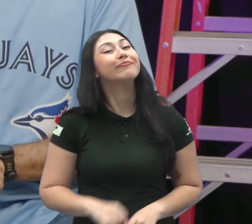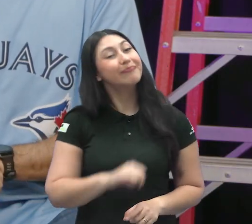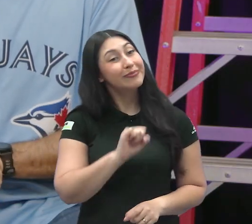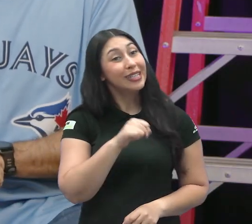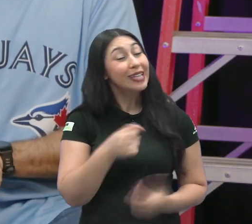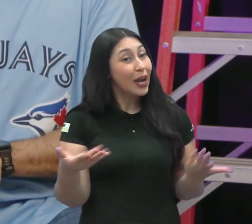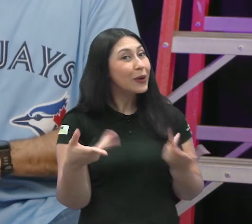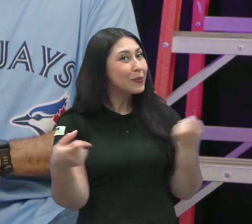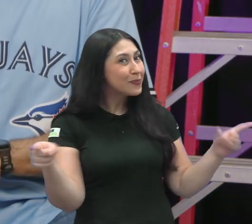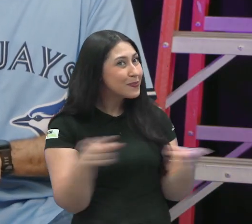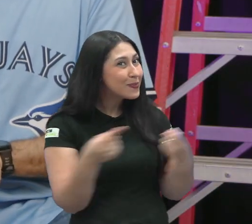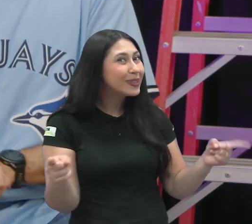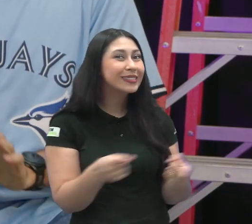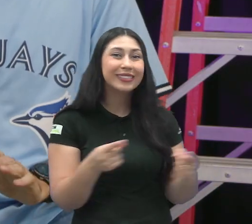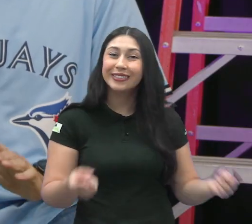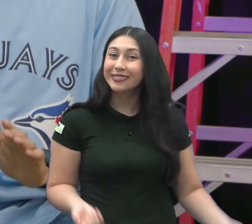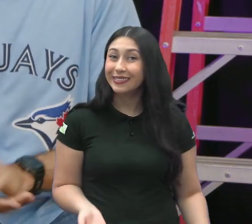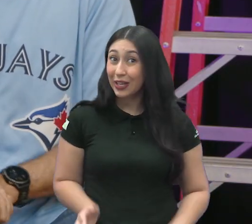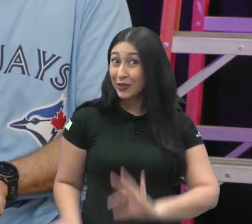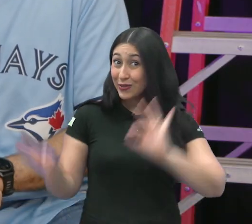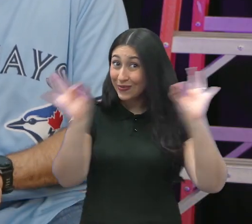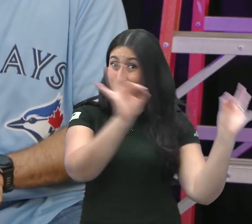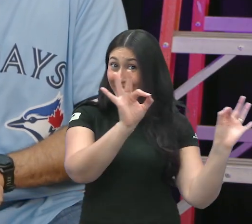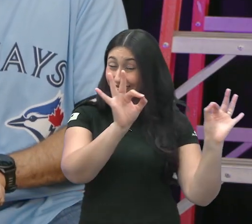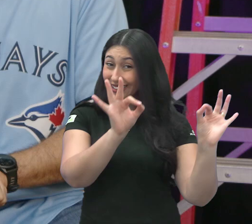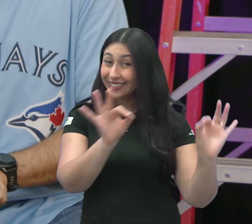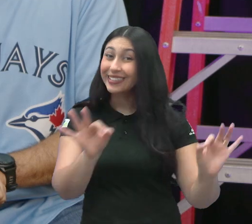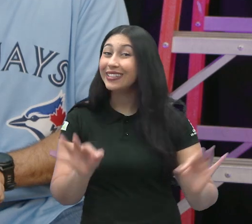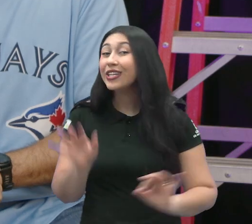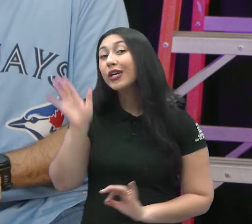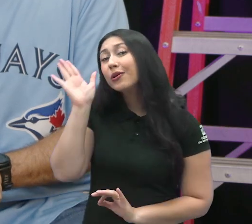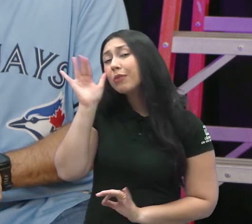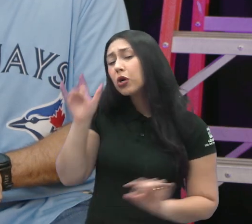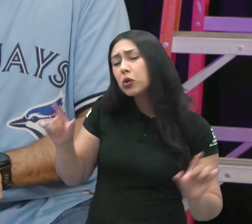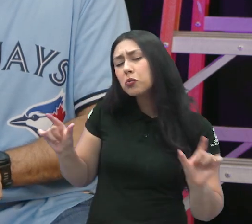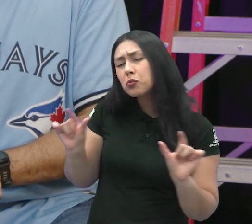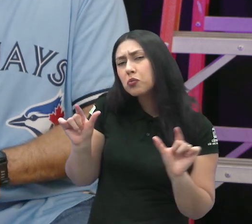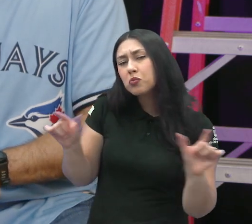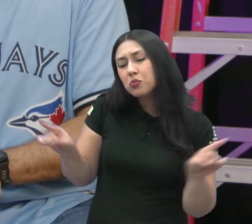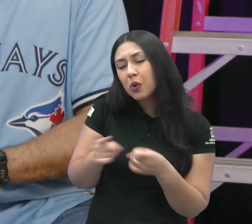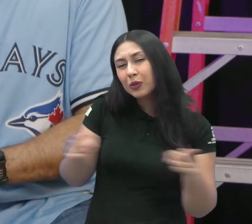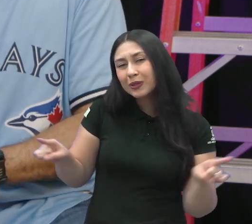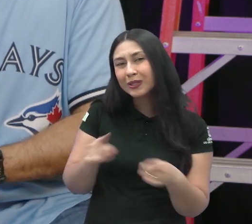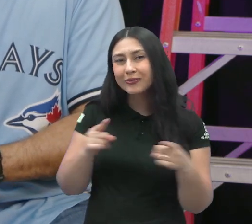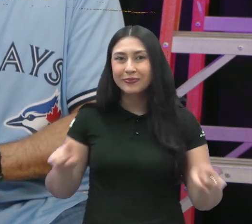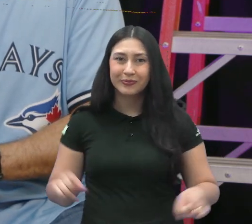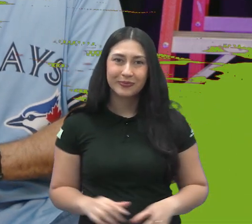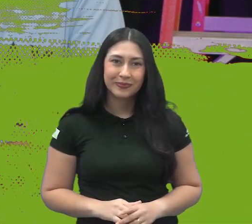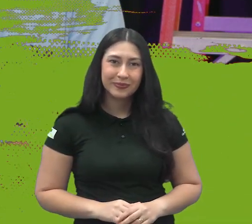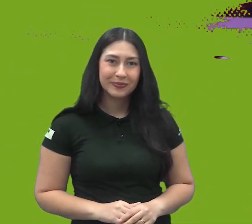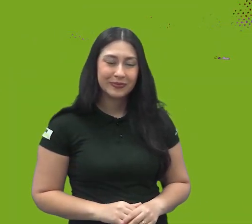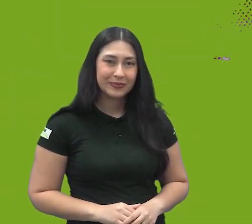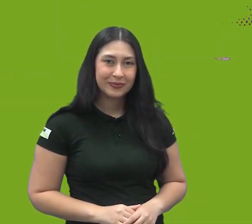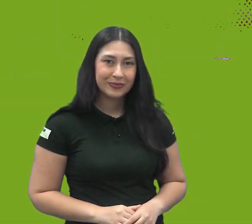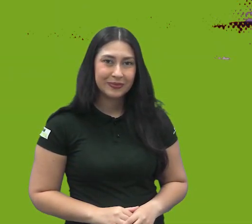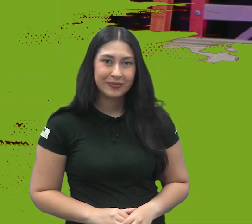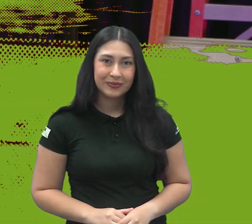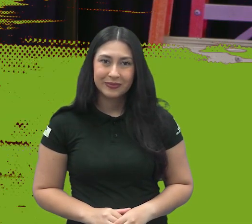vamos de música? Vamos de música, então. Dá um trechinho aí da música da Maísa.